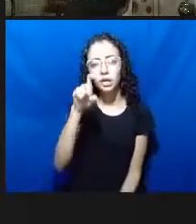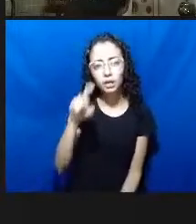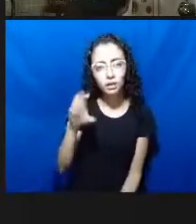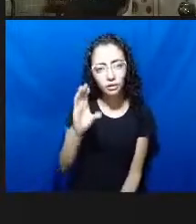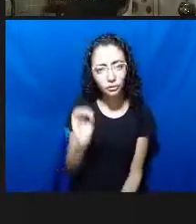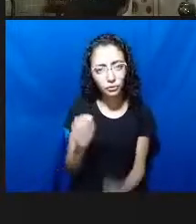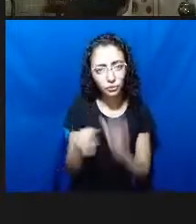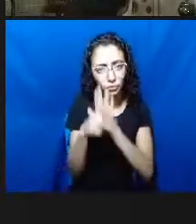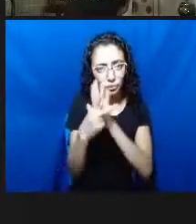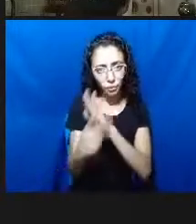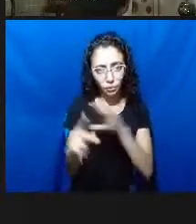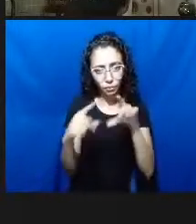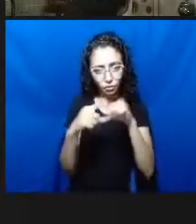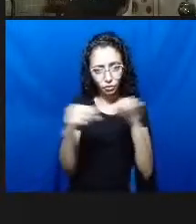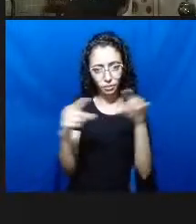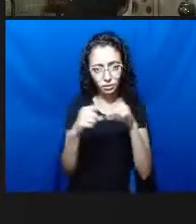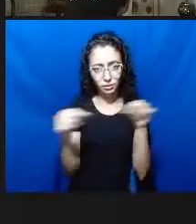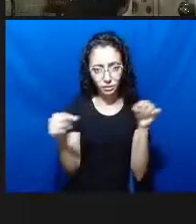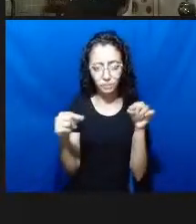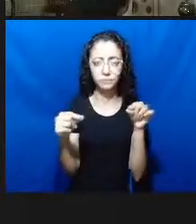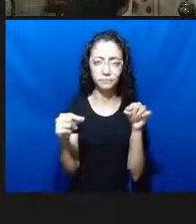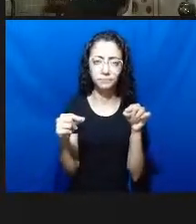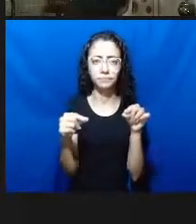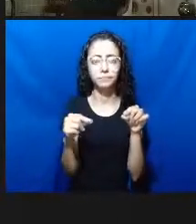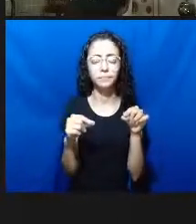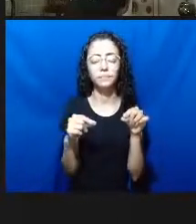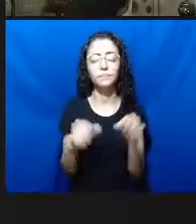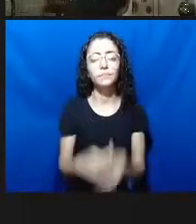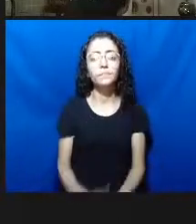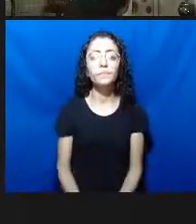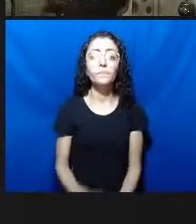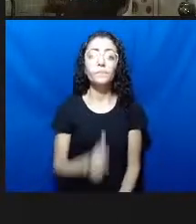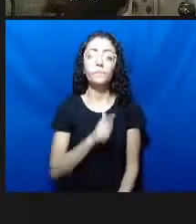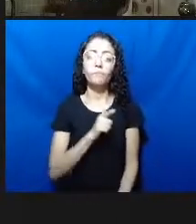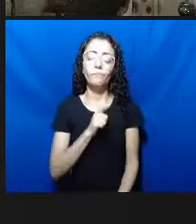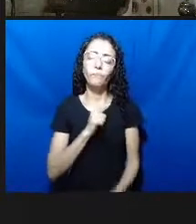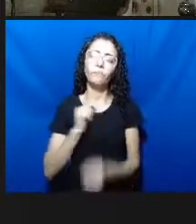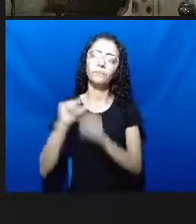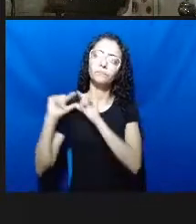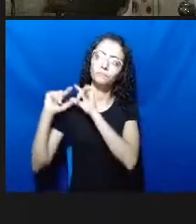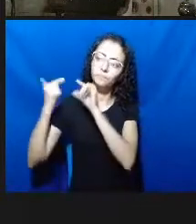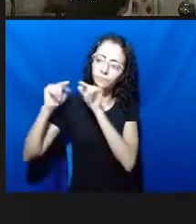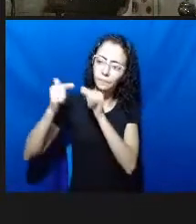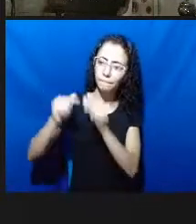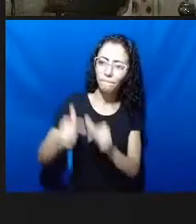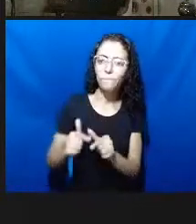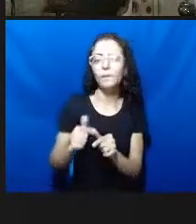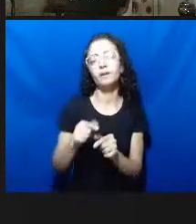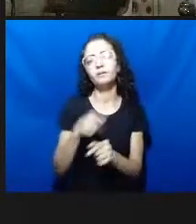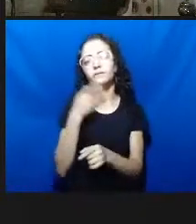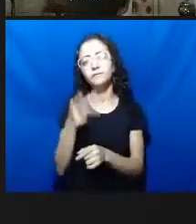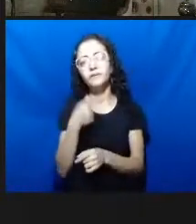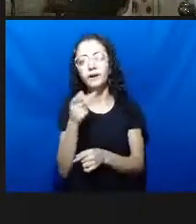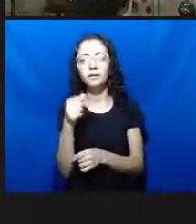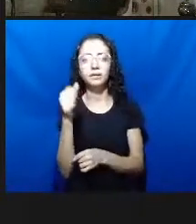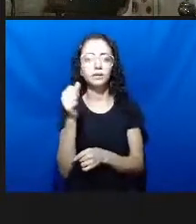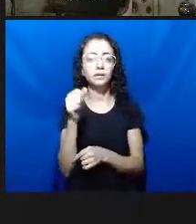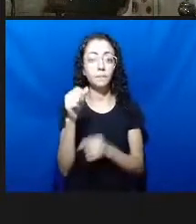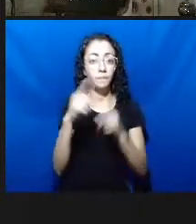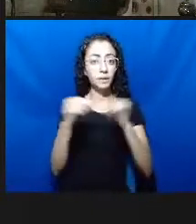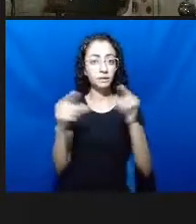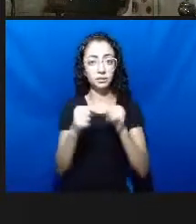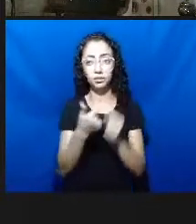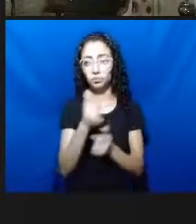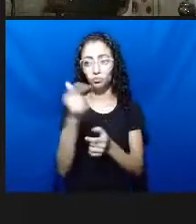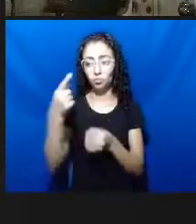um quadrilátero, esses finais de dois eixos, ou seja, tem aquela coisa tradicional dizendo que Brasília é uma cidade sem canto, então o trabalho chama-se,